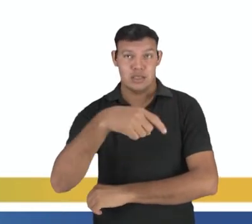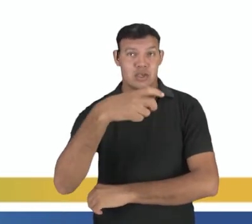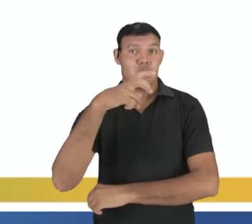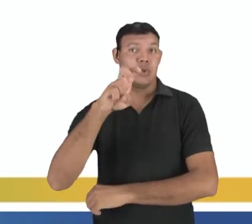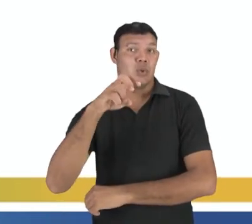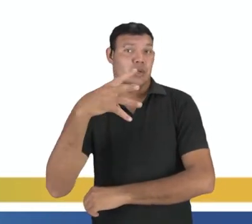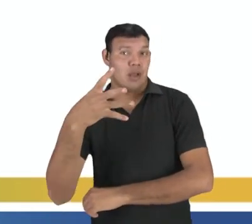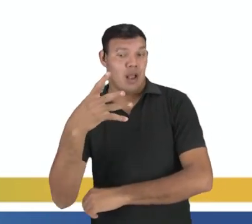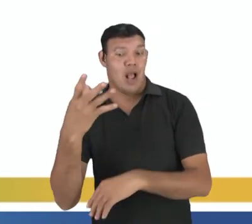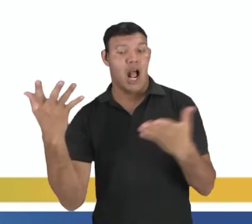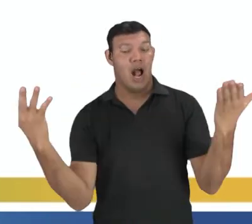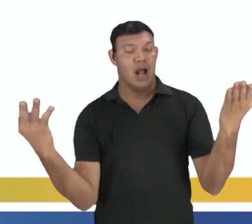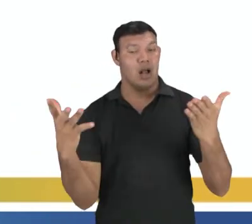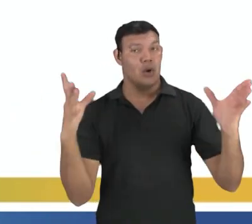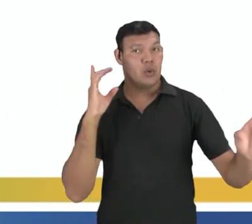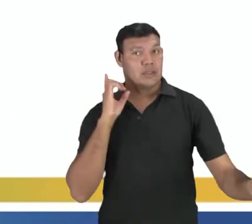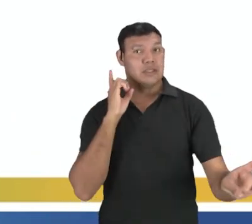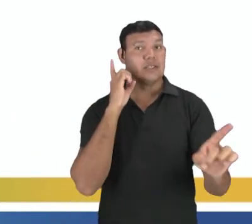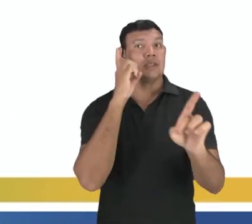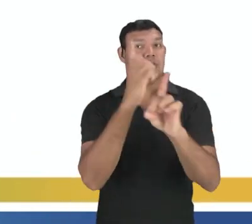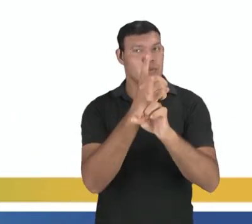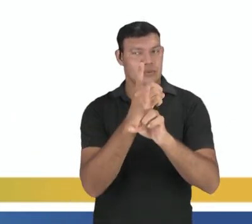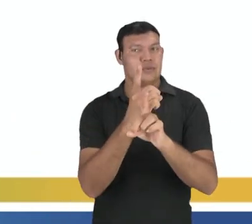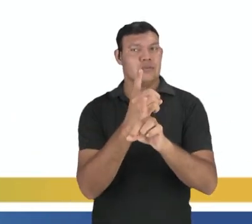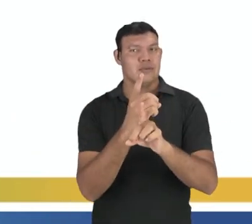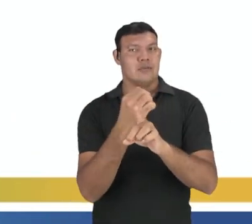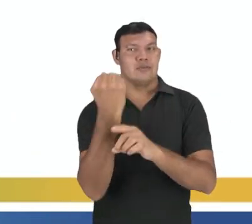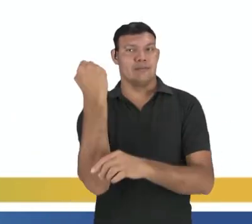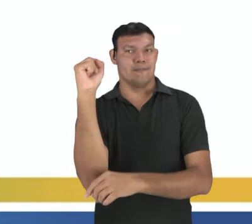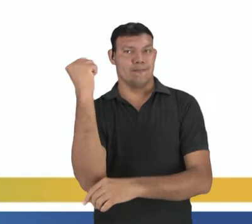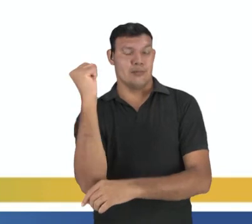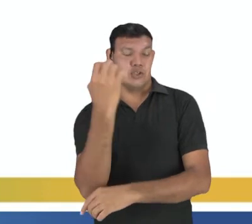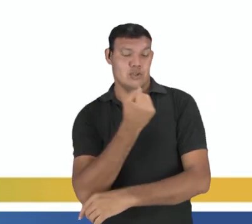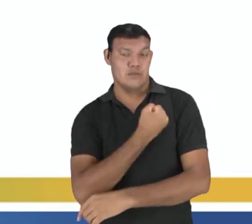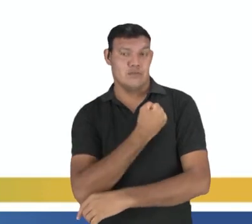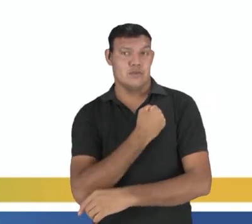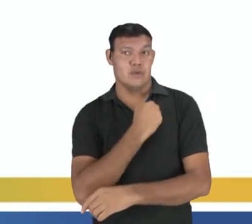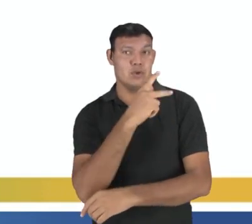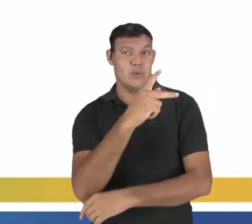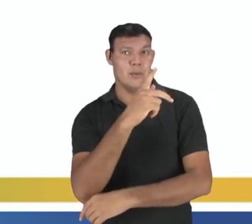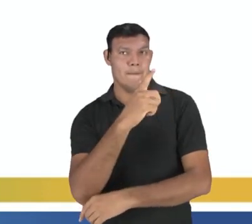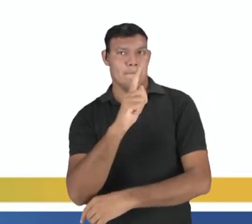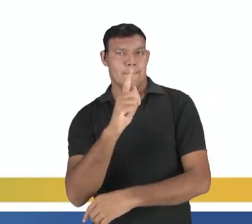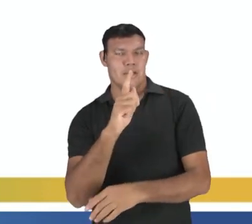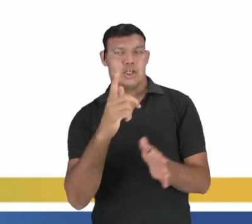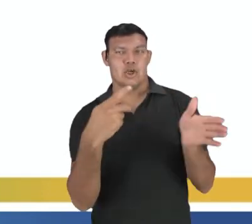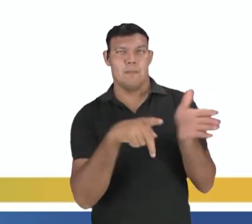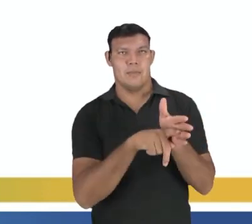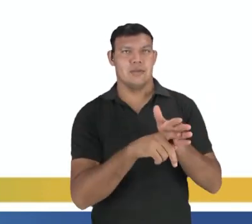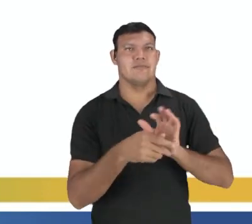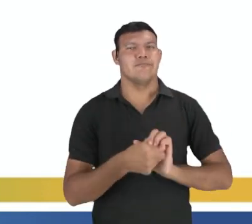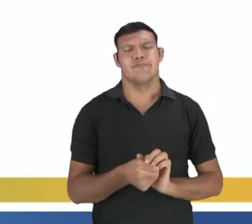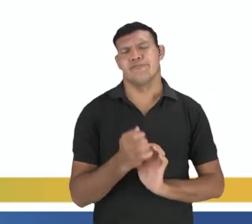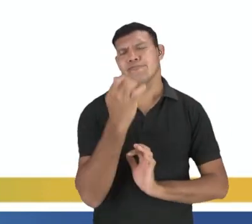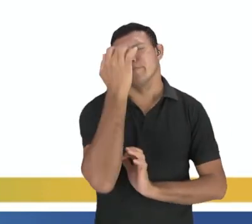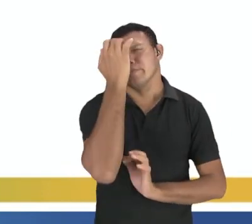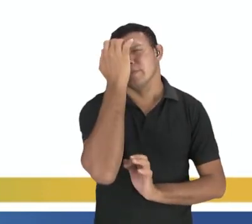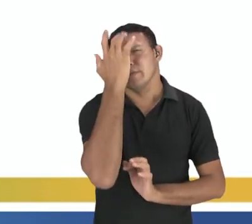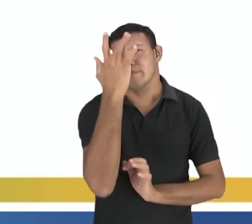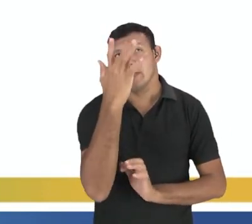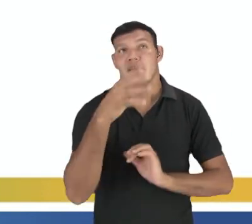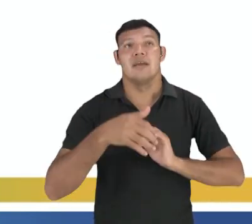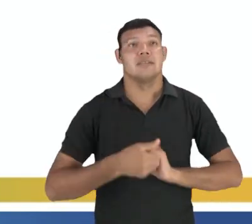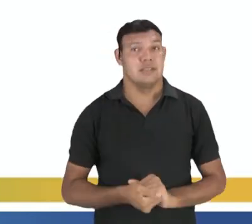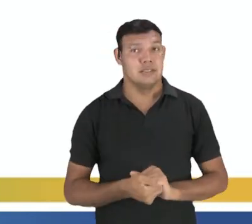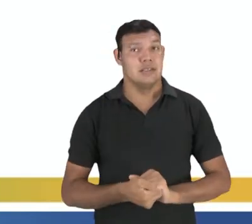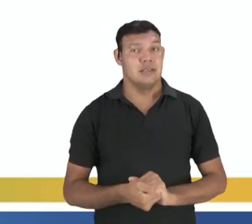18,54. Determine o oitavo termo. Então, olha aí. Ela é bem simples. A razão